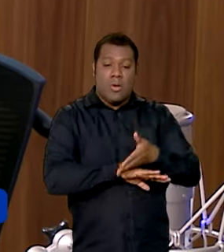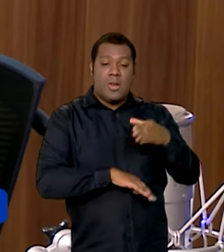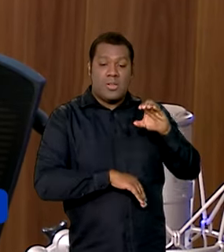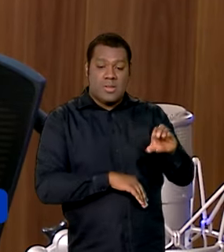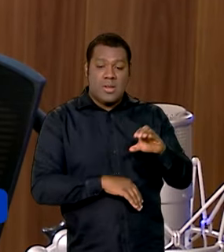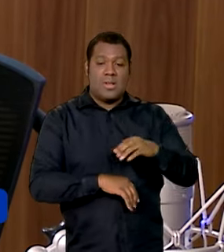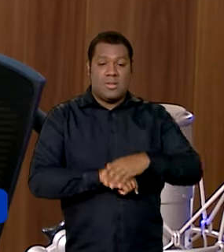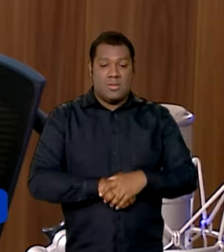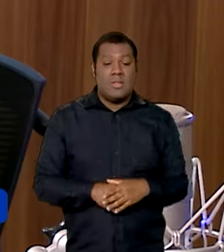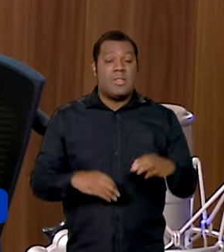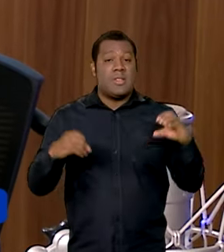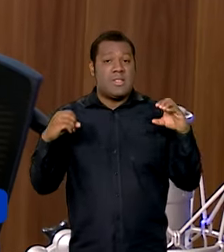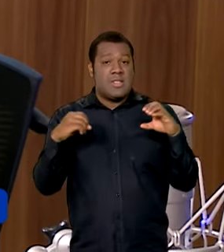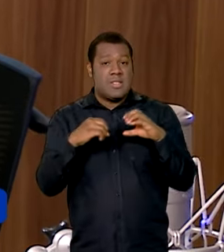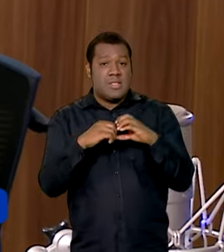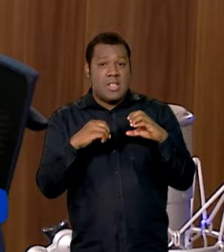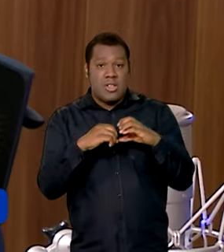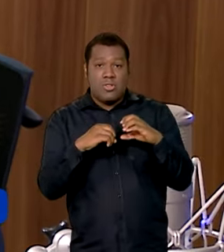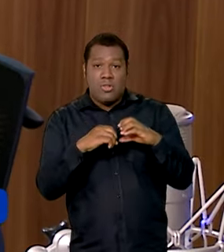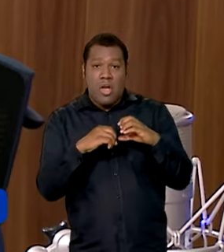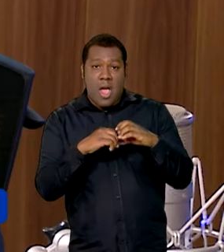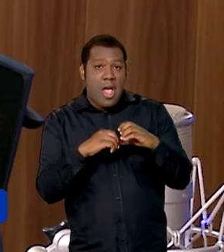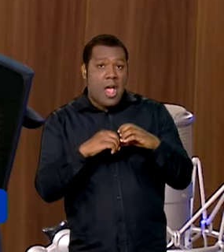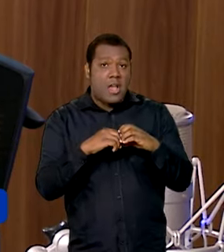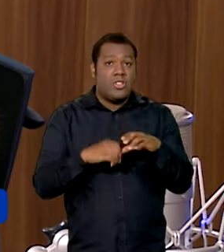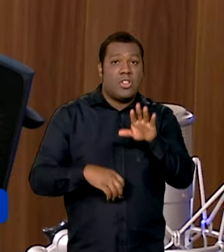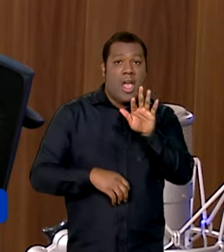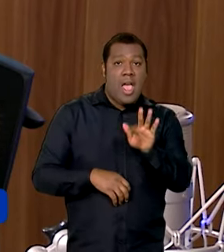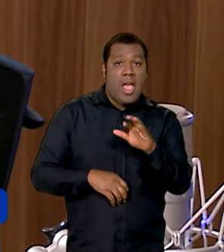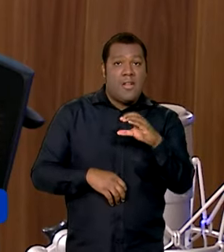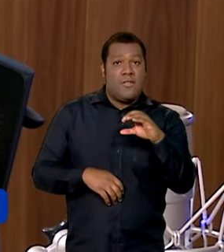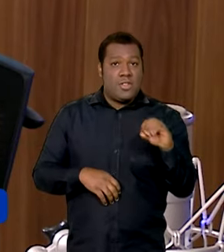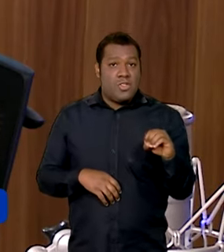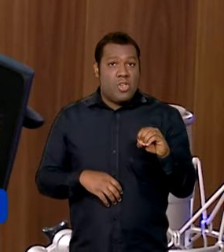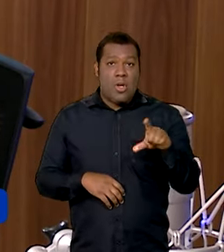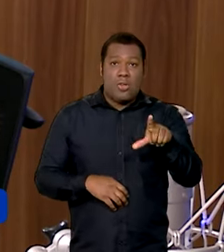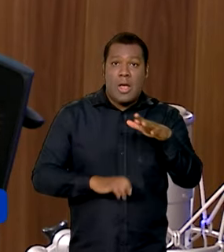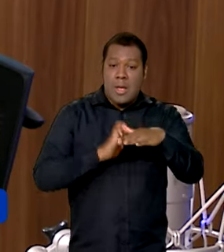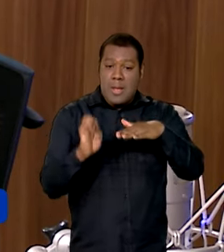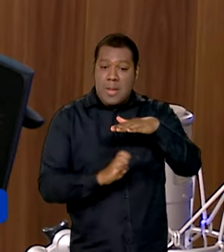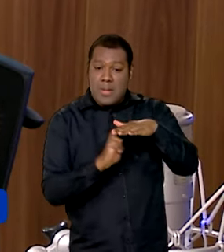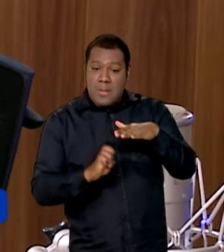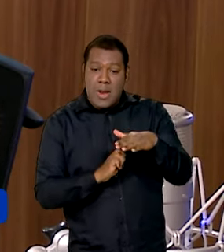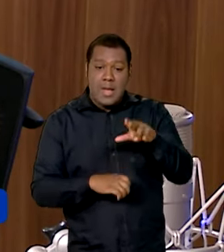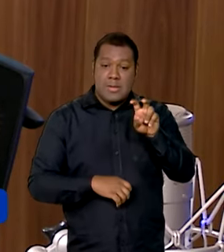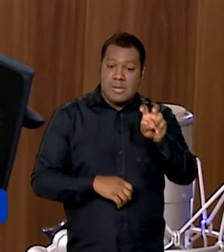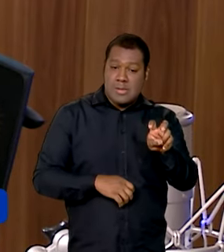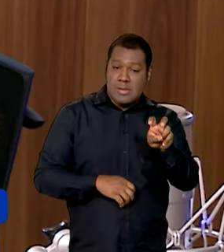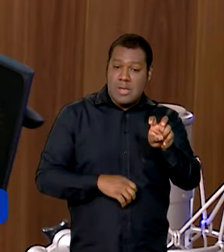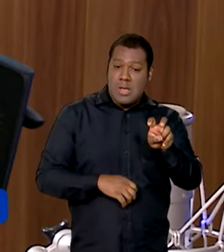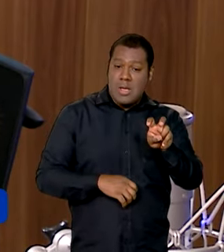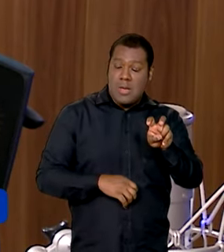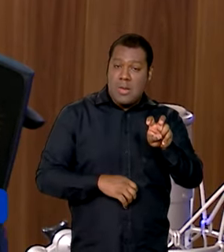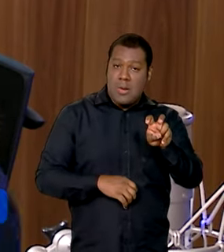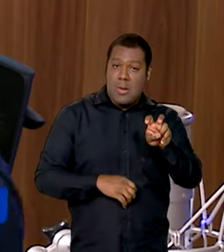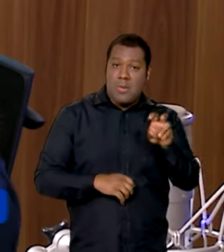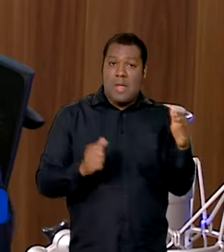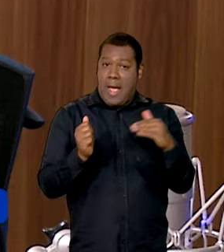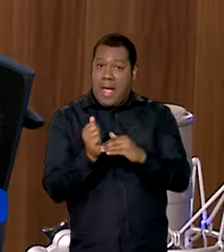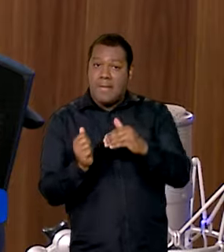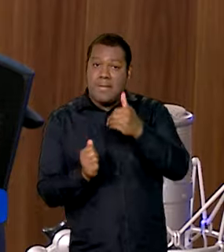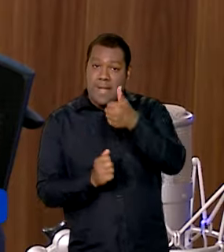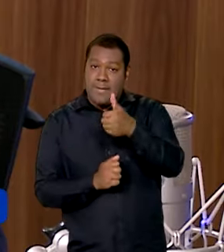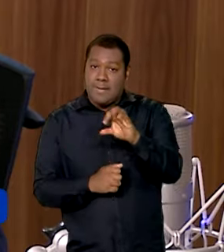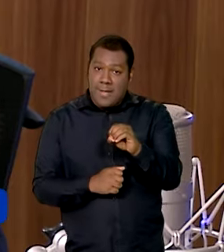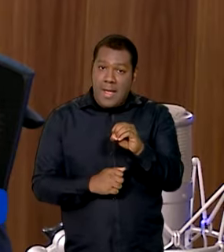oeste ia para 5 10 empresas no máximo do fco e são 11 bilhões de reais este ano então não pode ser